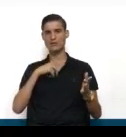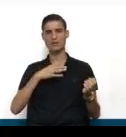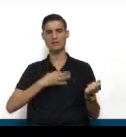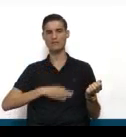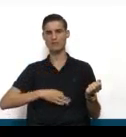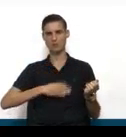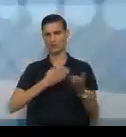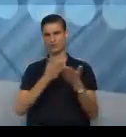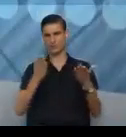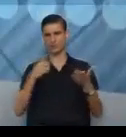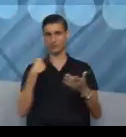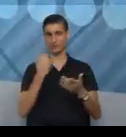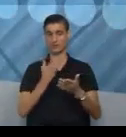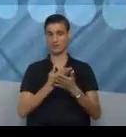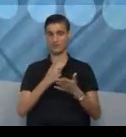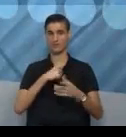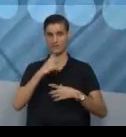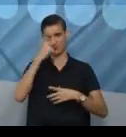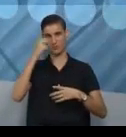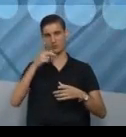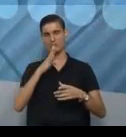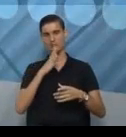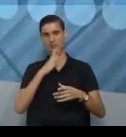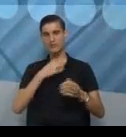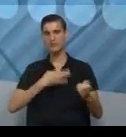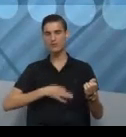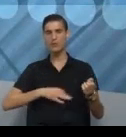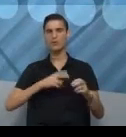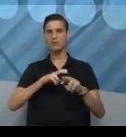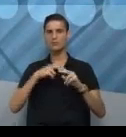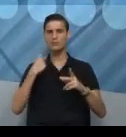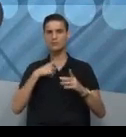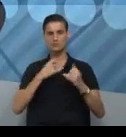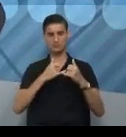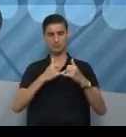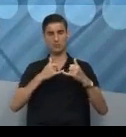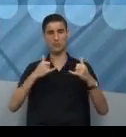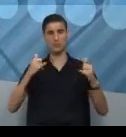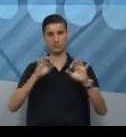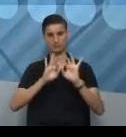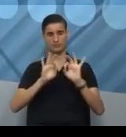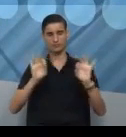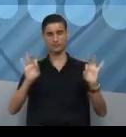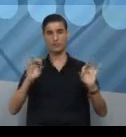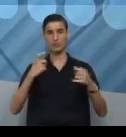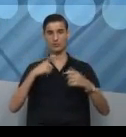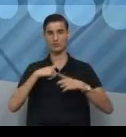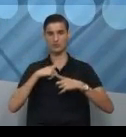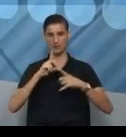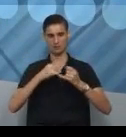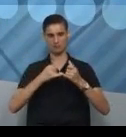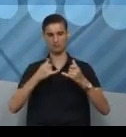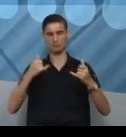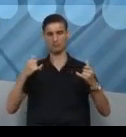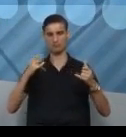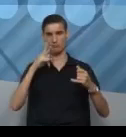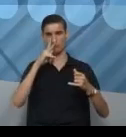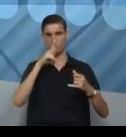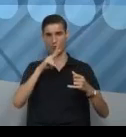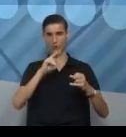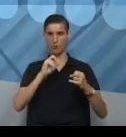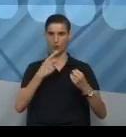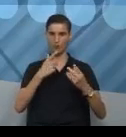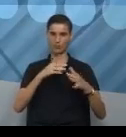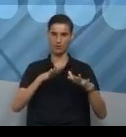os músicos da nossa aula de hoje, né? Então, toda vez que você puxa, nós temos uma corda, onde ela está esticada, ou